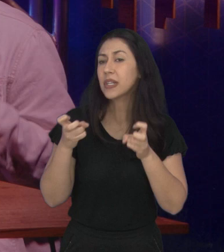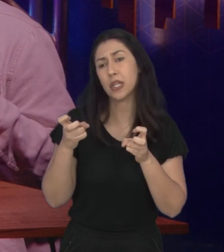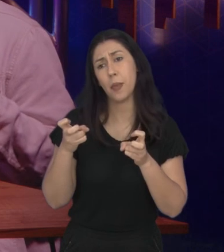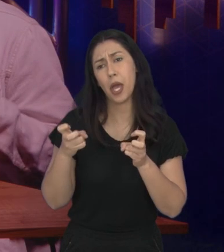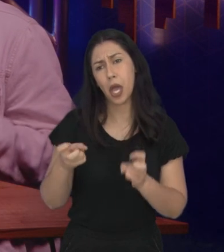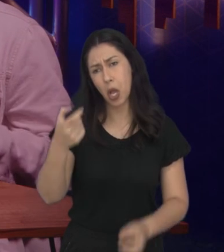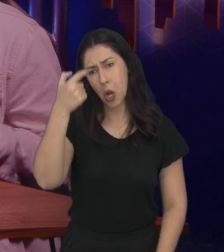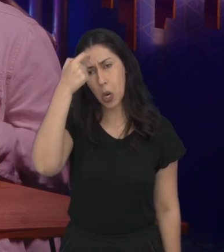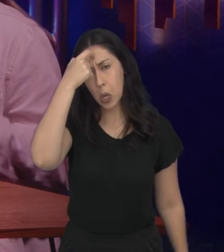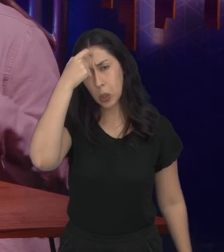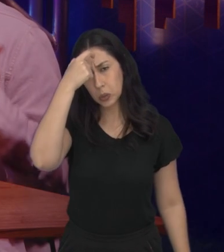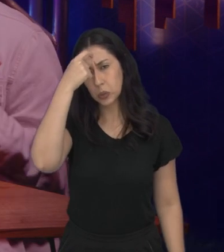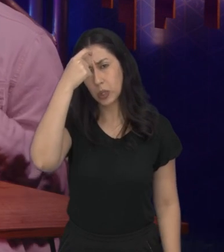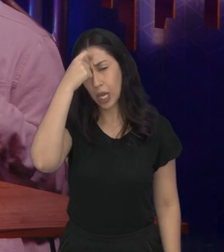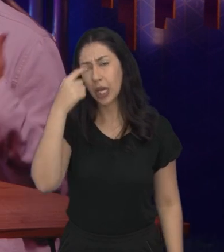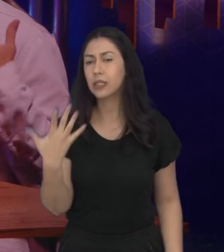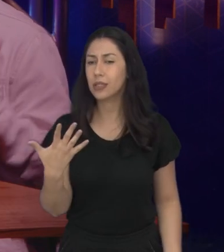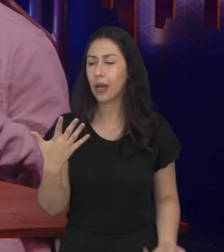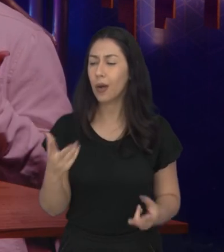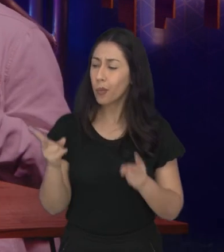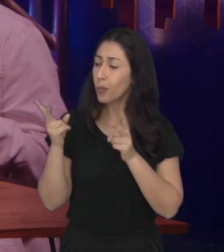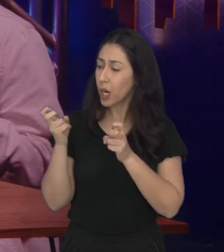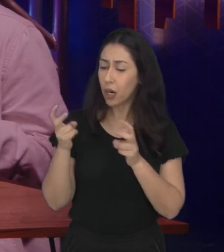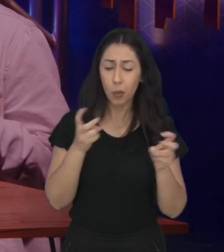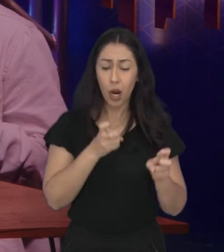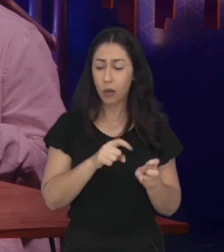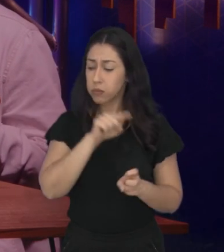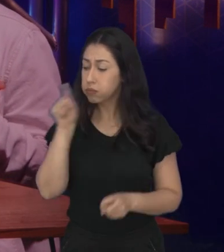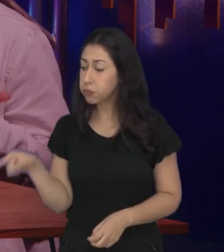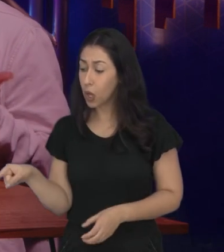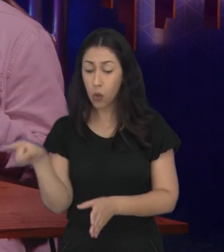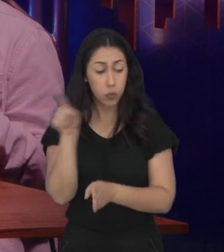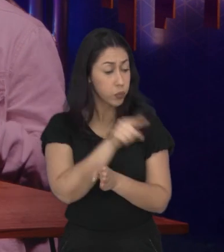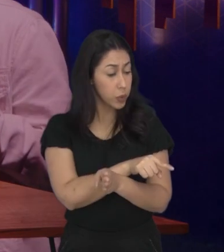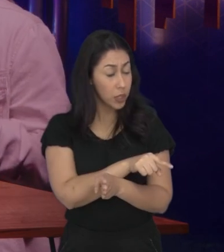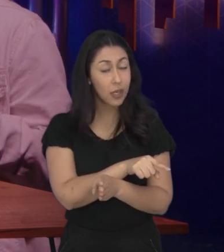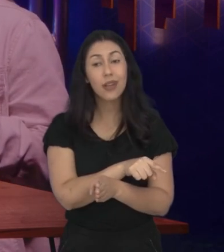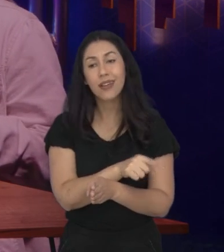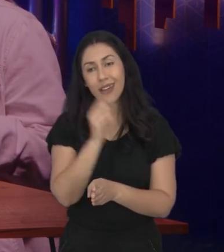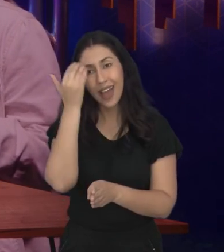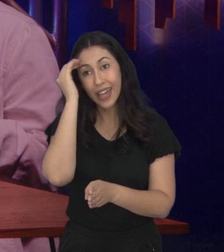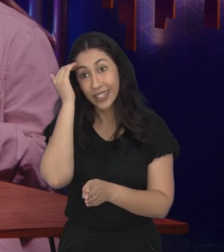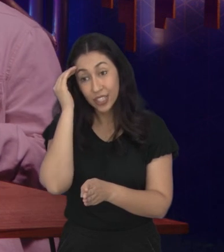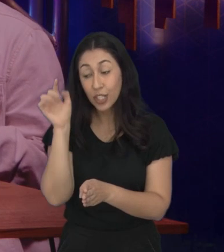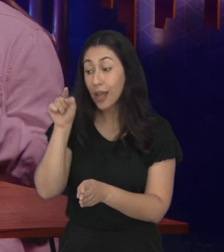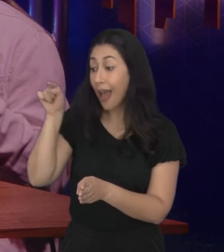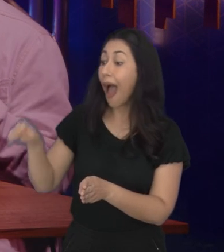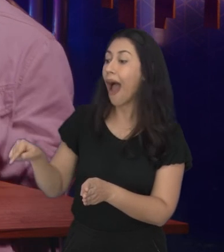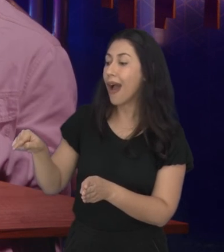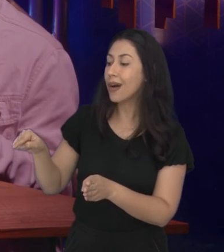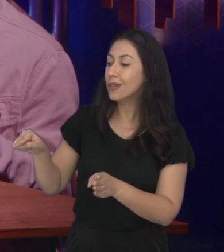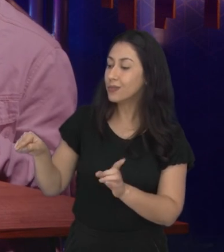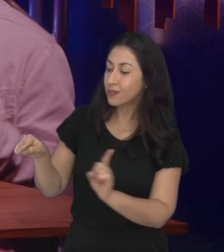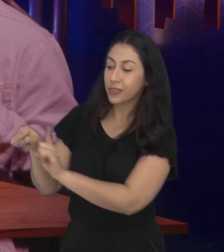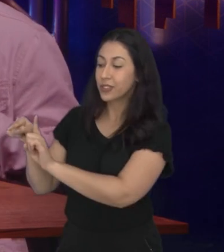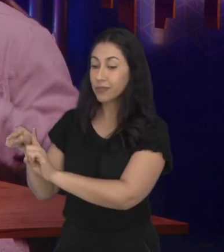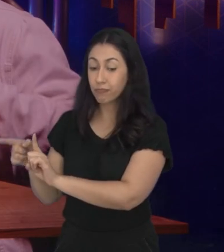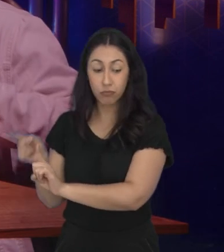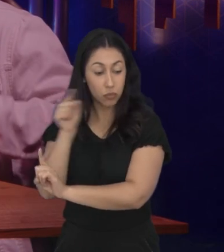pessoal, tendo um bom senso, vocês vão identificar qual que é o cronótipo de vocês e realmente entender se vocês são mais